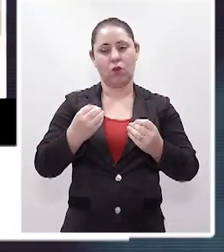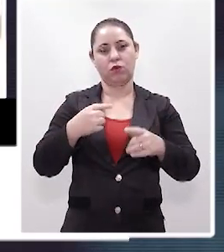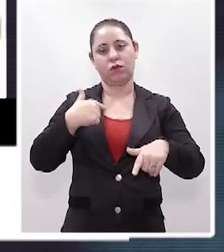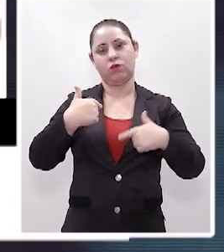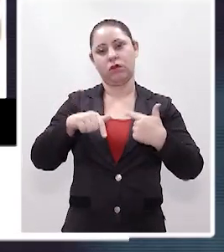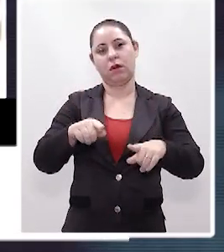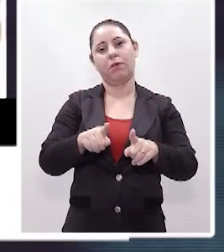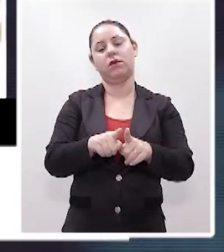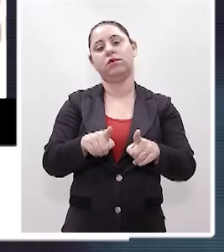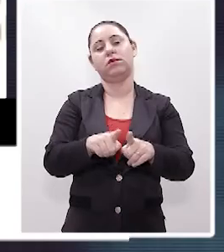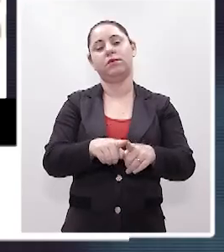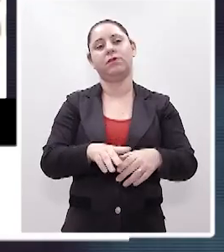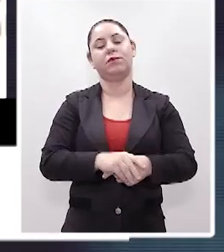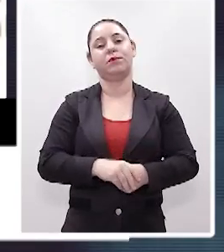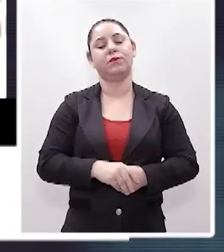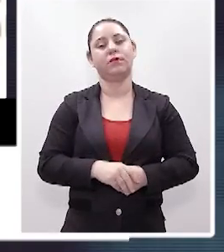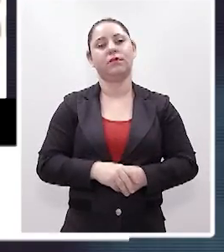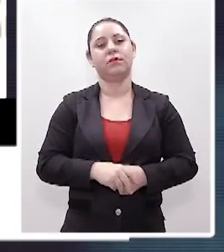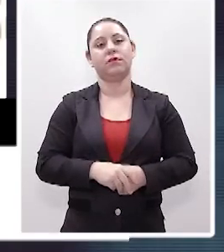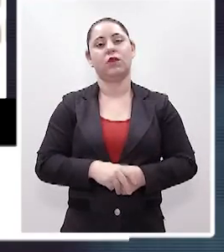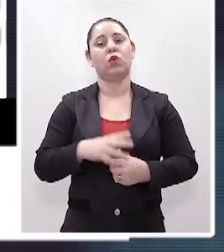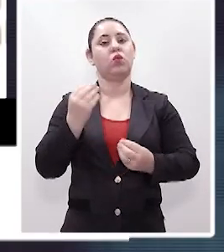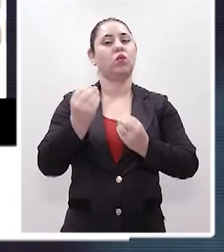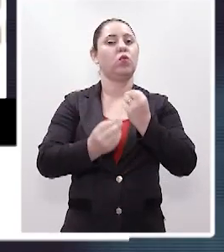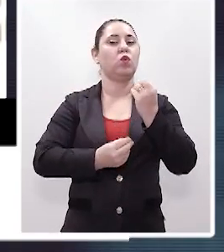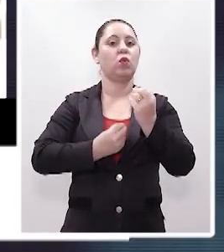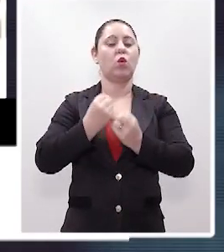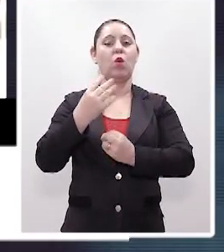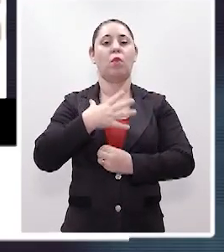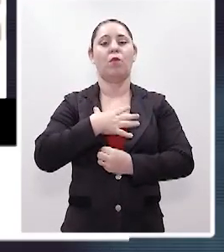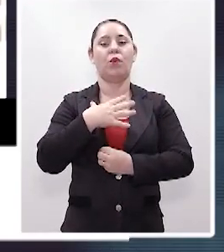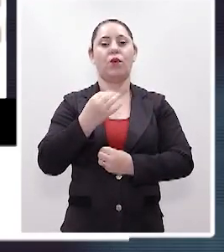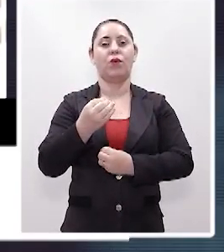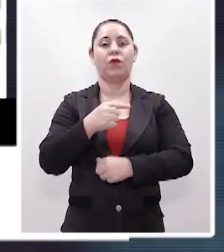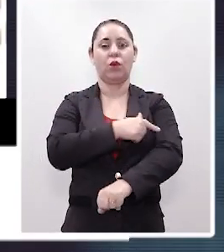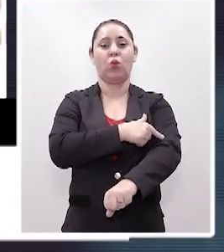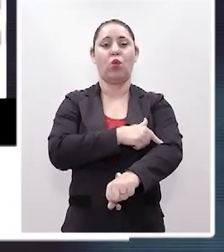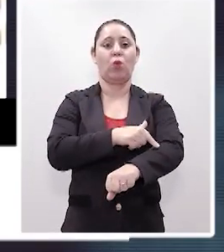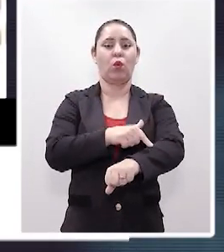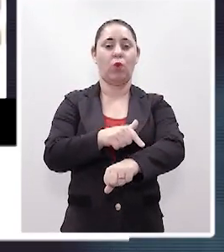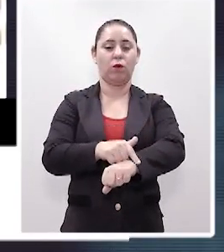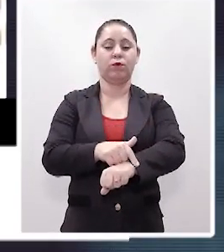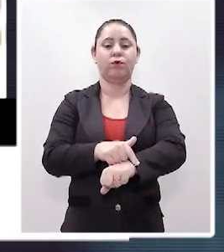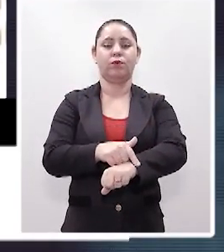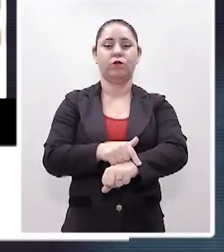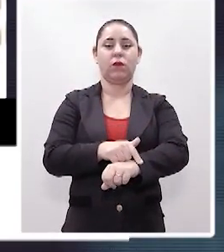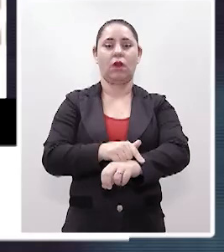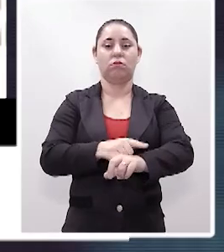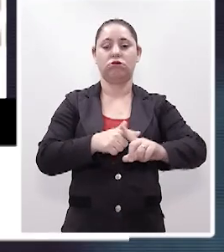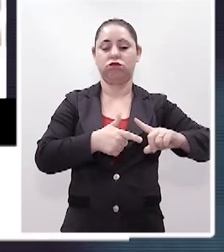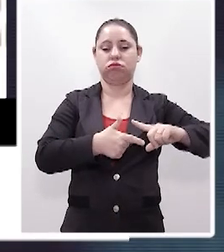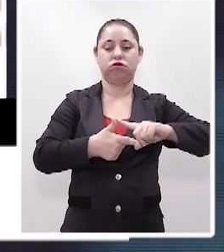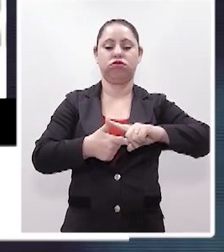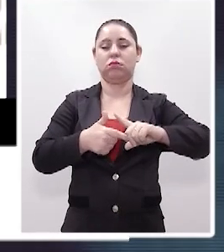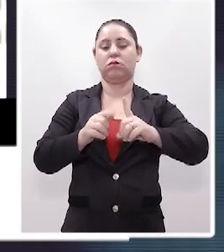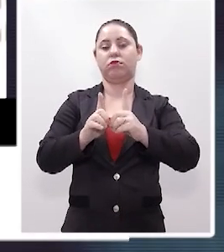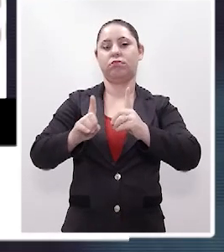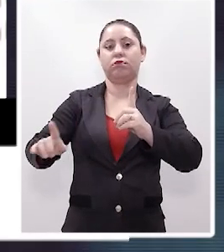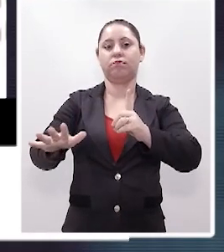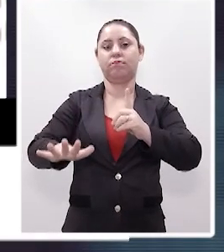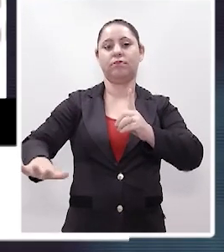durante o trabalho também, da forma como os nossos filhos têm se comportado a esse isolamento